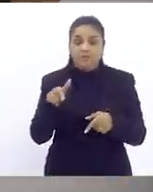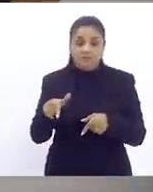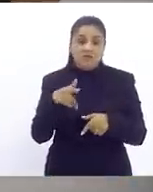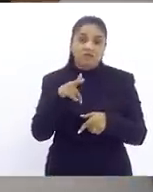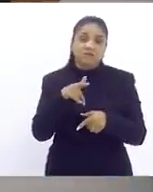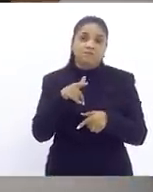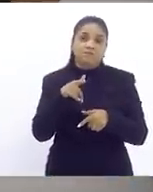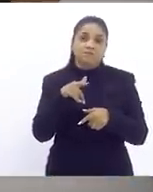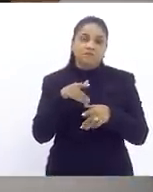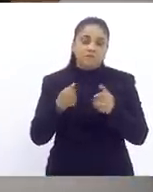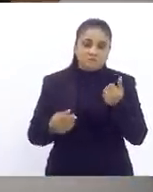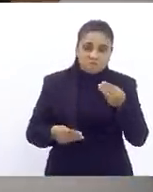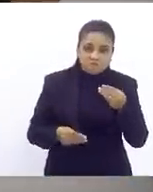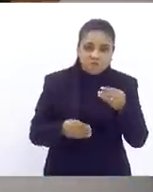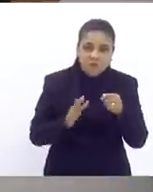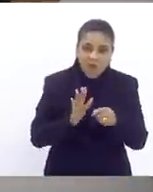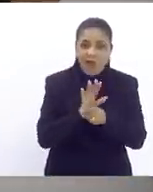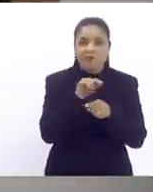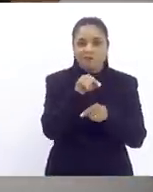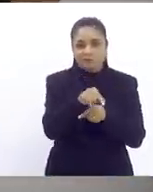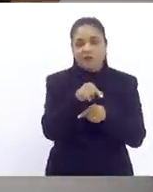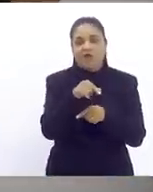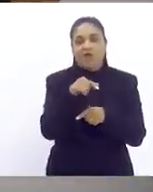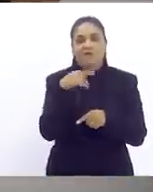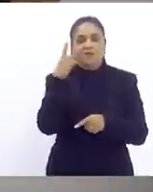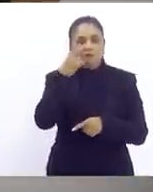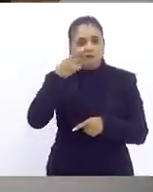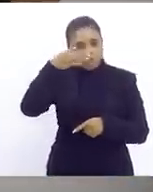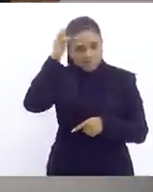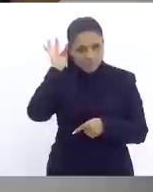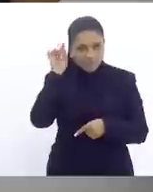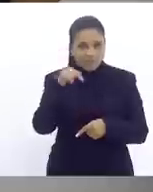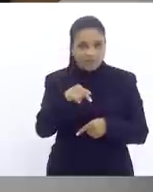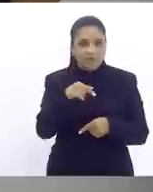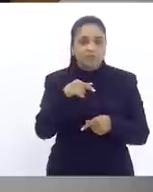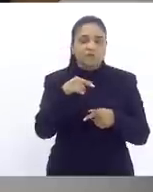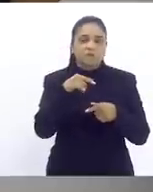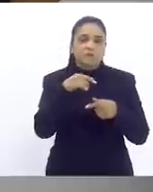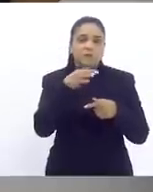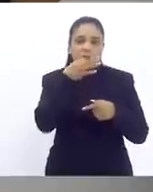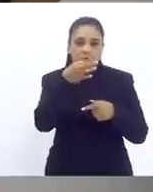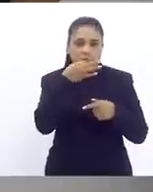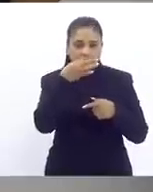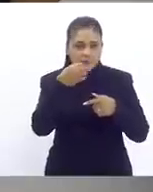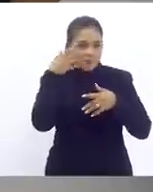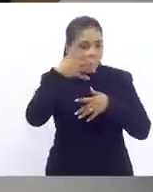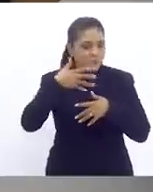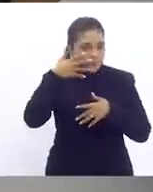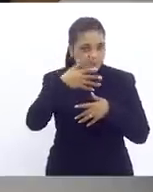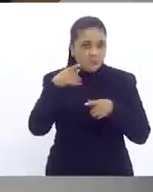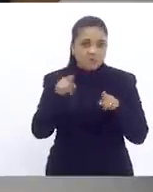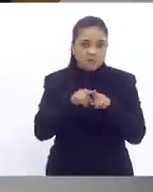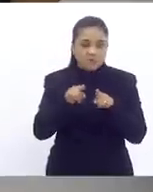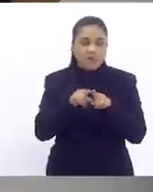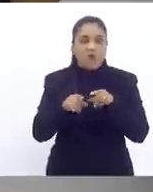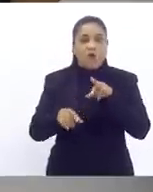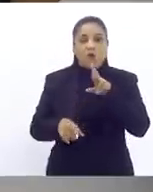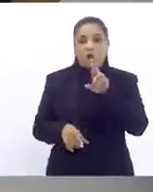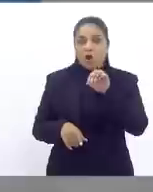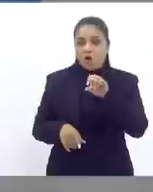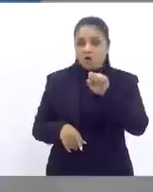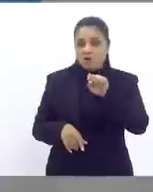que vossa excelência apresentava os argumentos e também quando achava os índios falam do Rio previdência